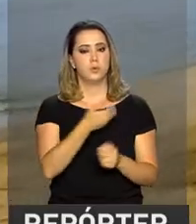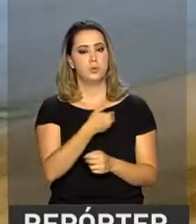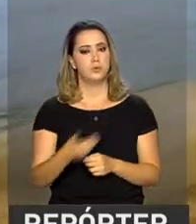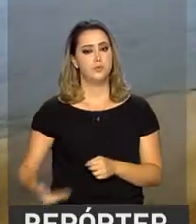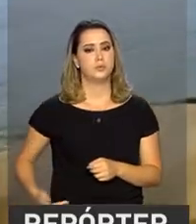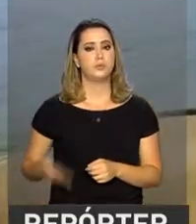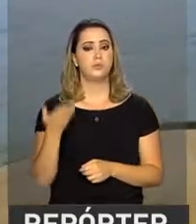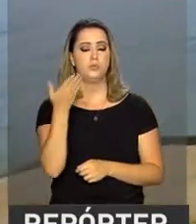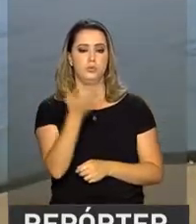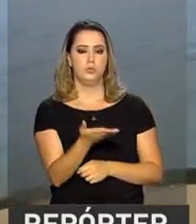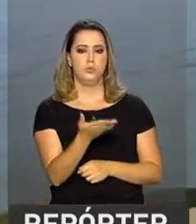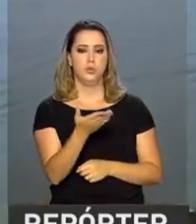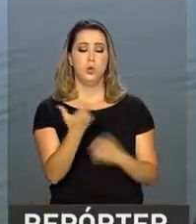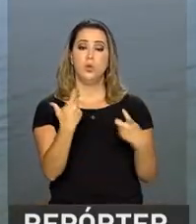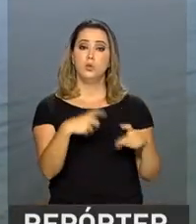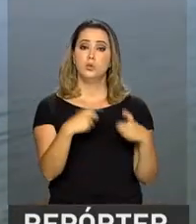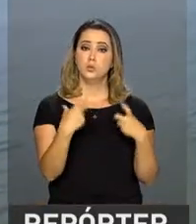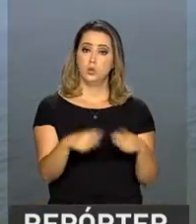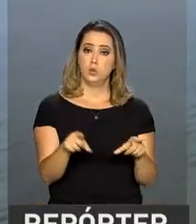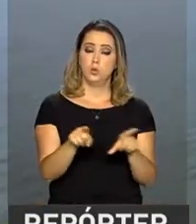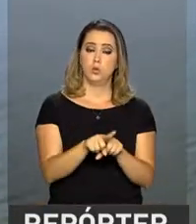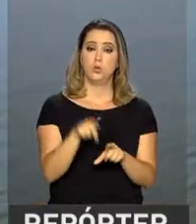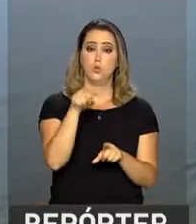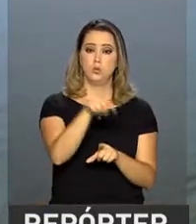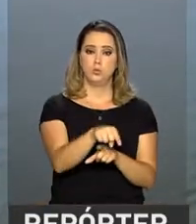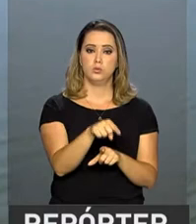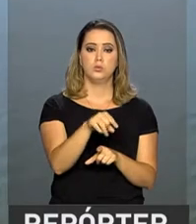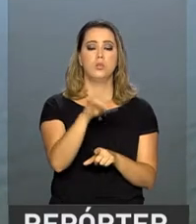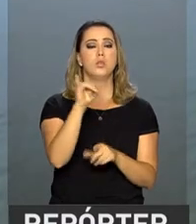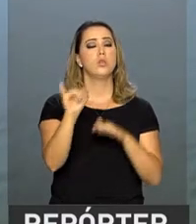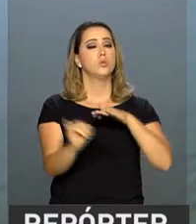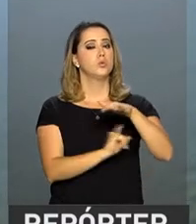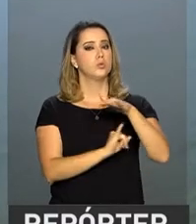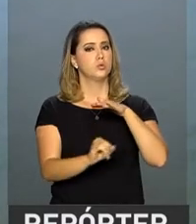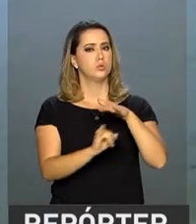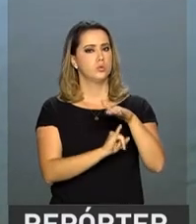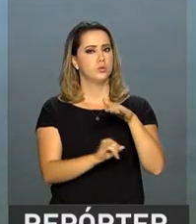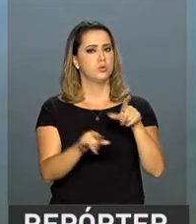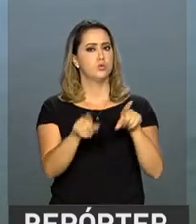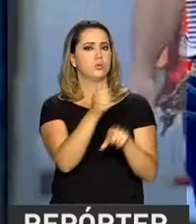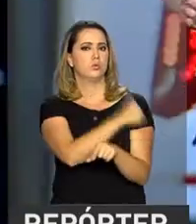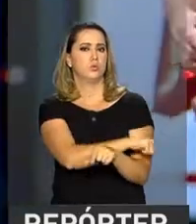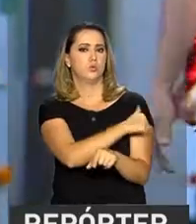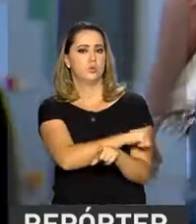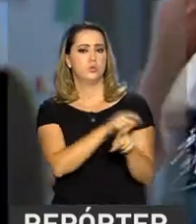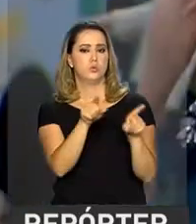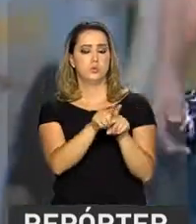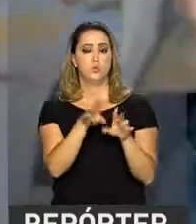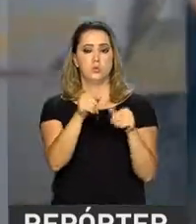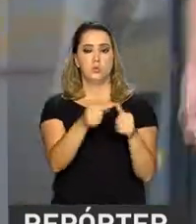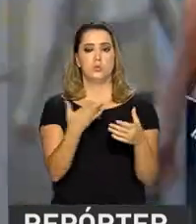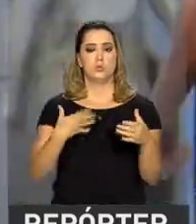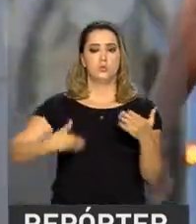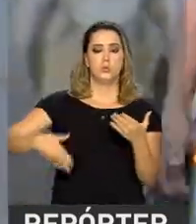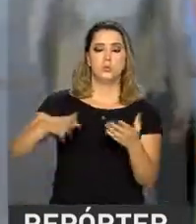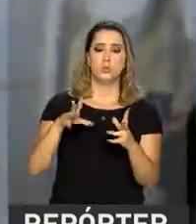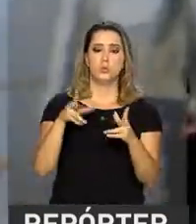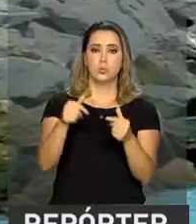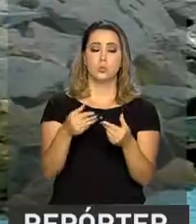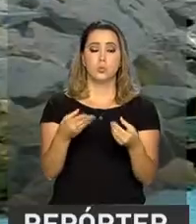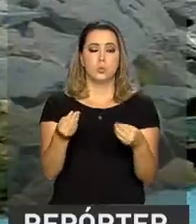o campus do instituto federal fluminense em macaé é um exemplo de que no município tudo gira em torno do